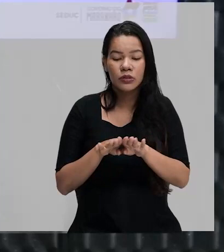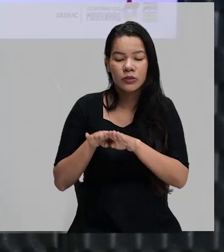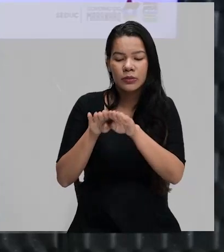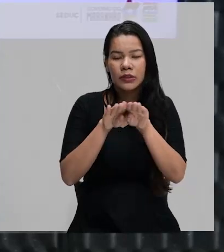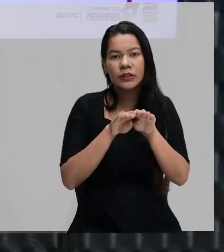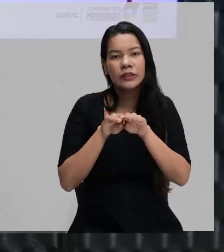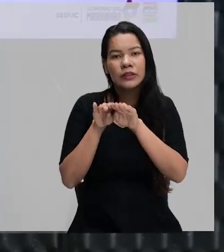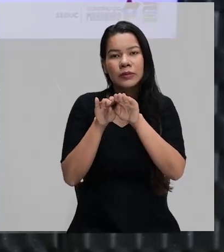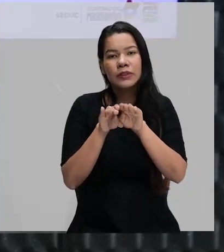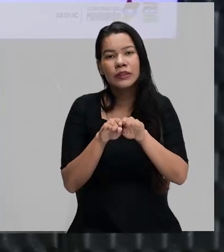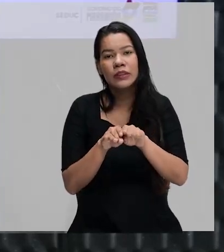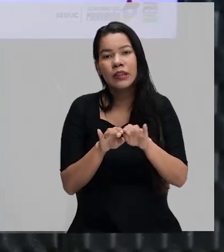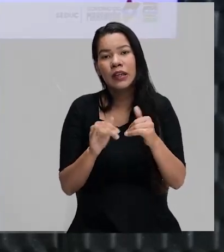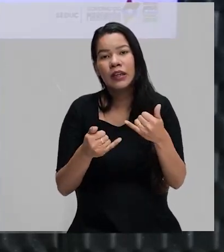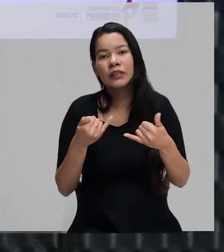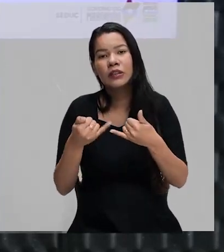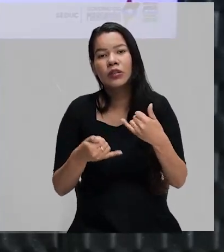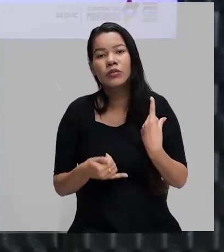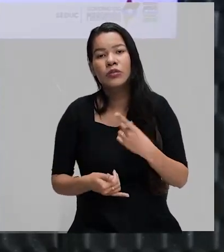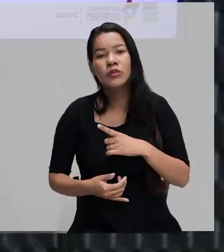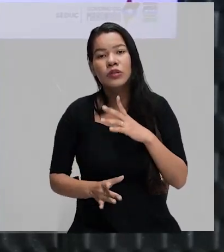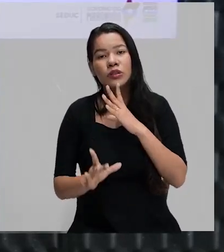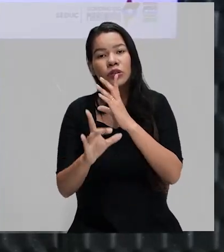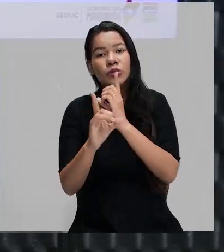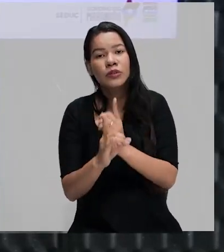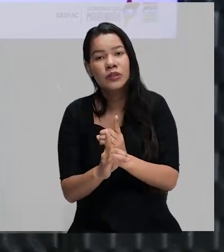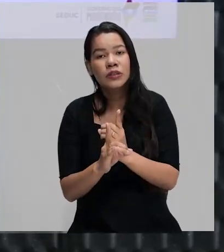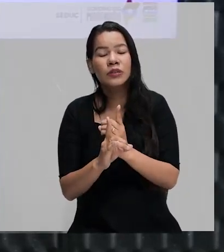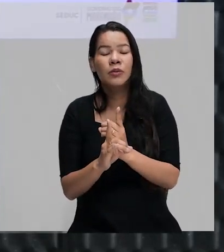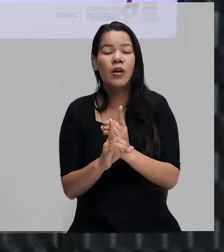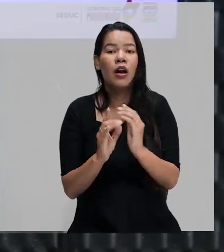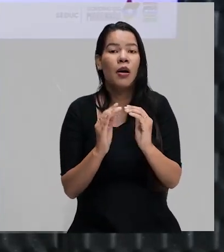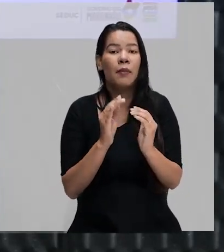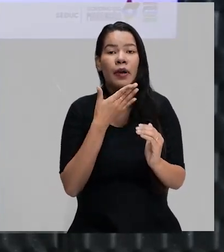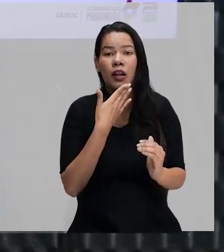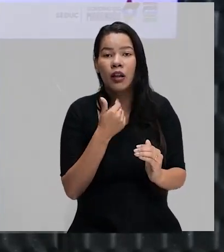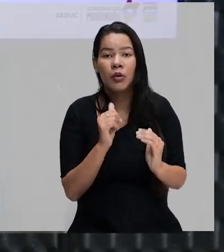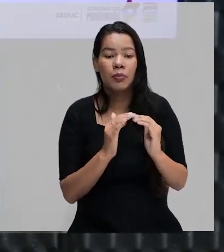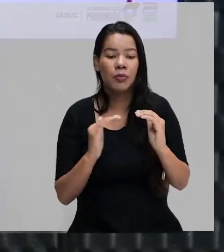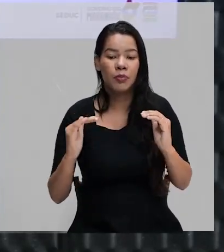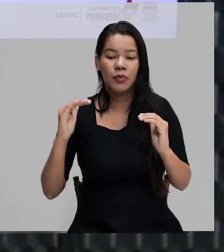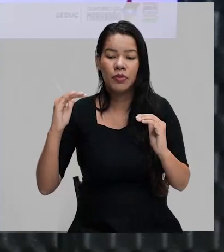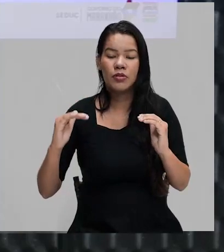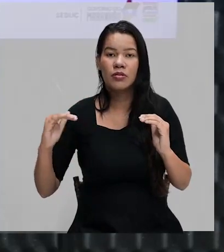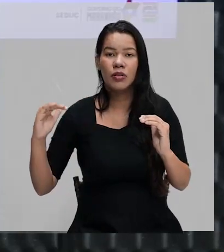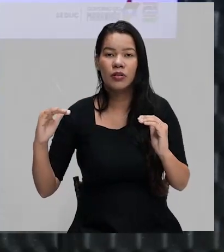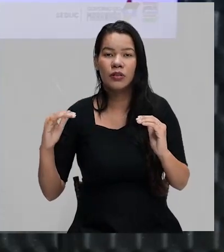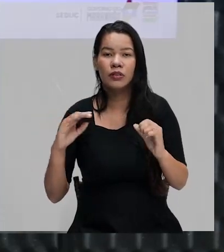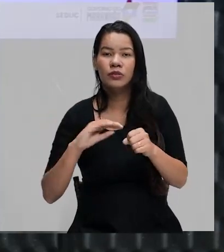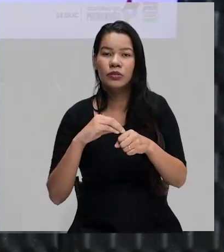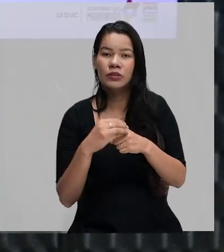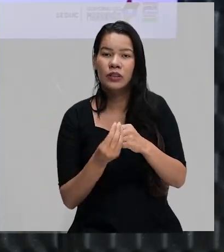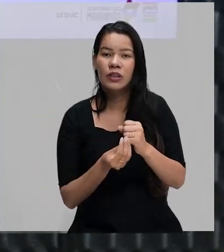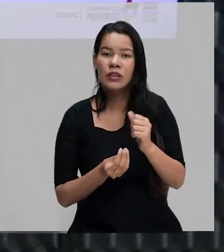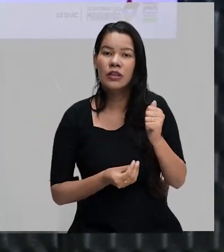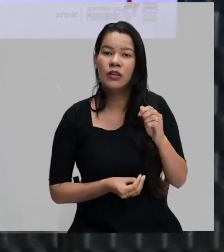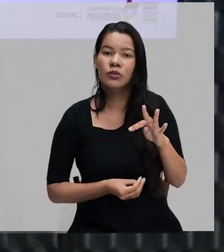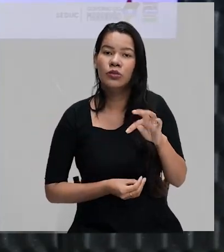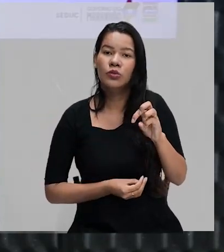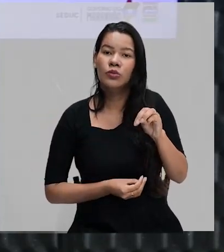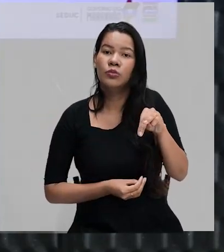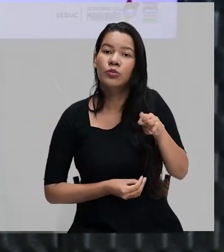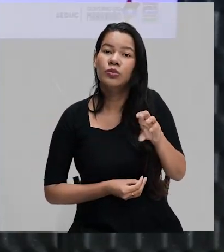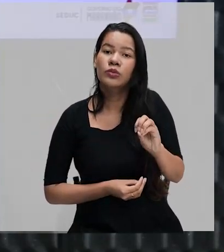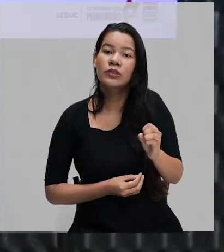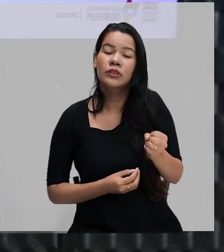a reação, nós vamos descobrir a proporção entre os átomos. E aí fica fácil de